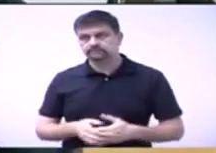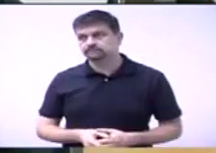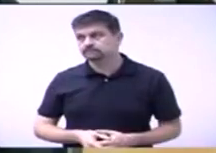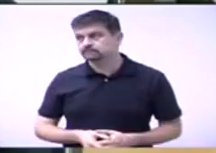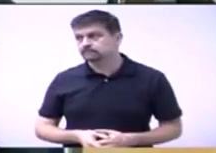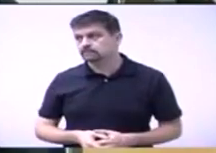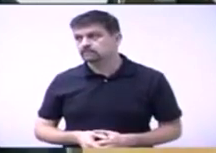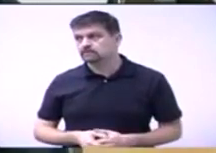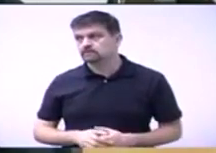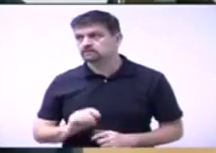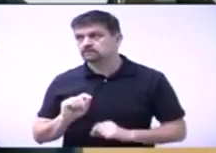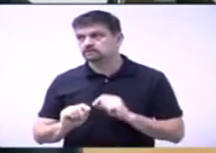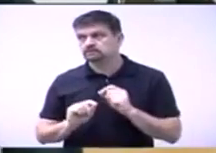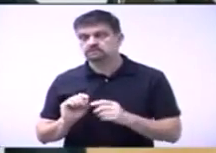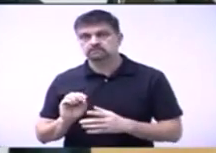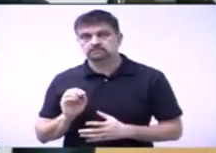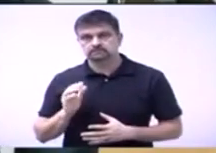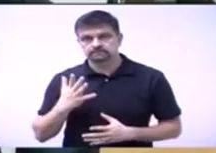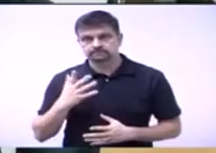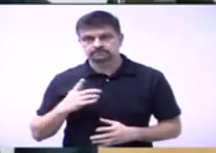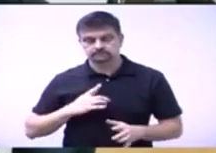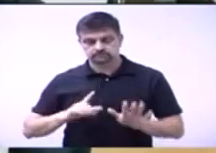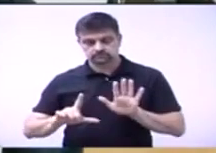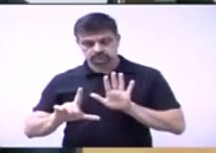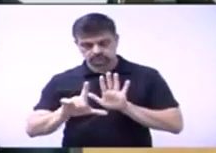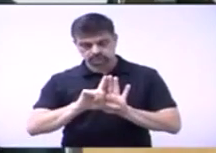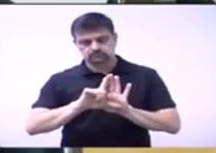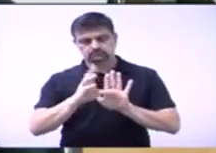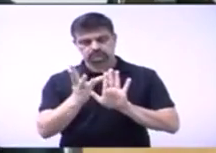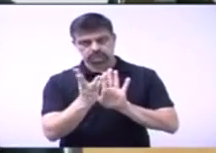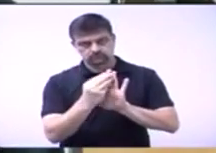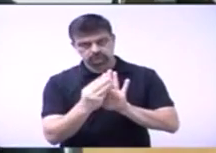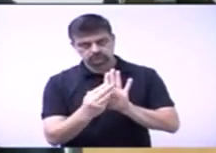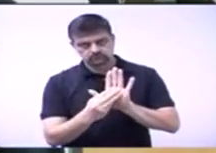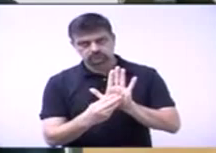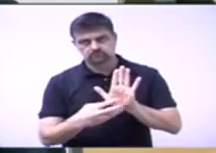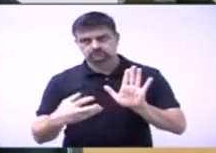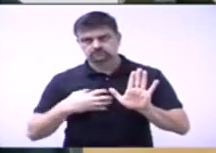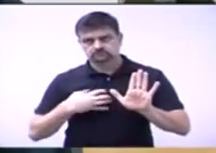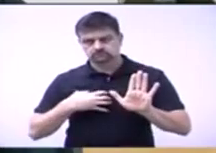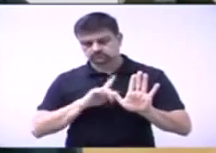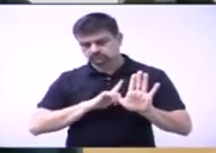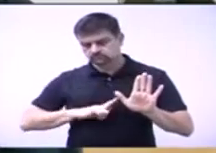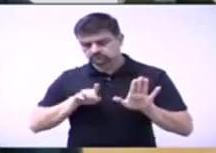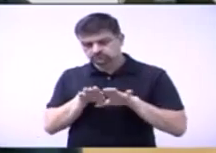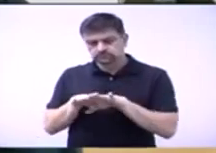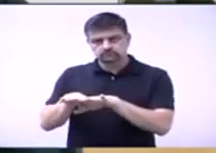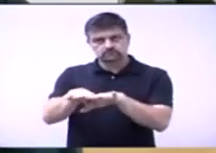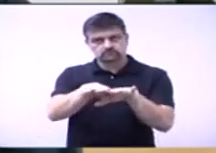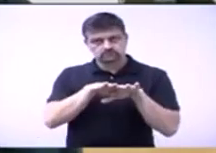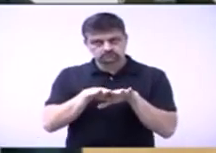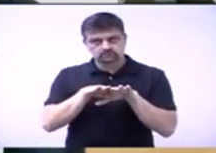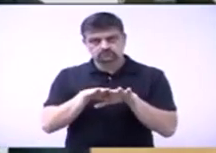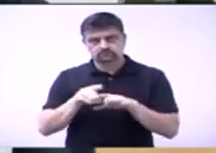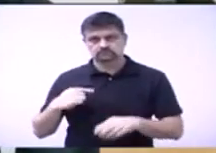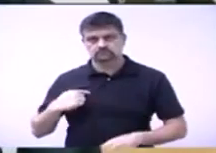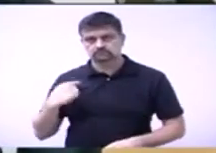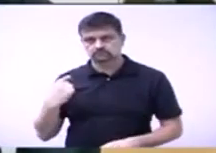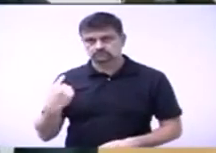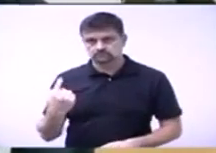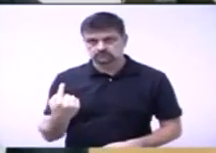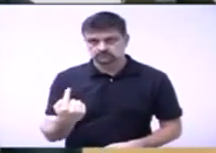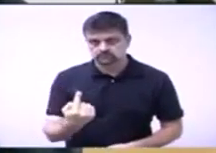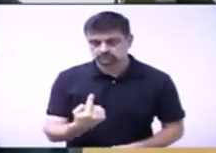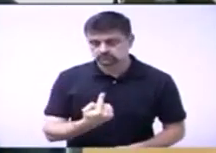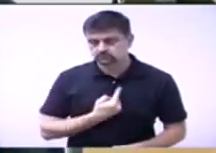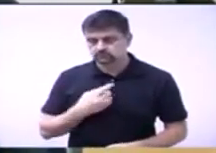que foi votada em lei, né, de forma democrática, para que nós, no último